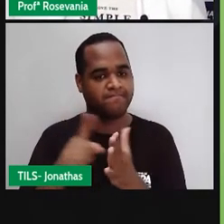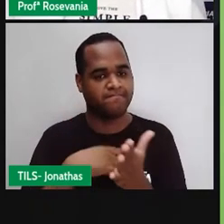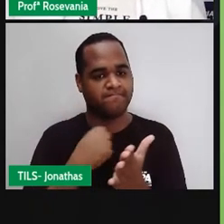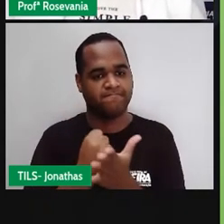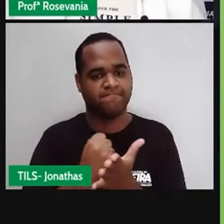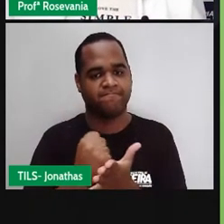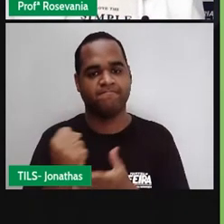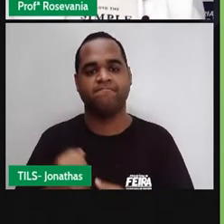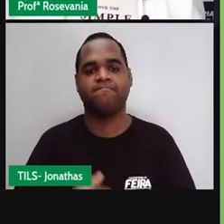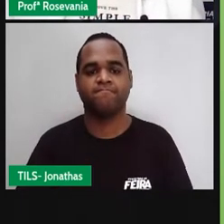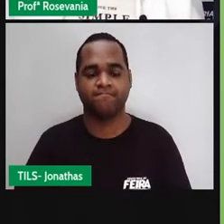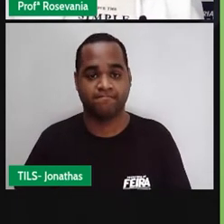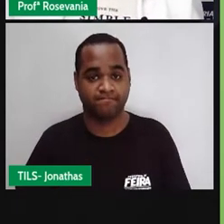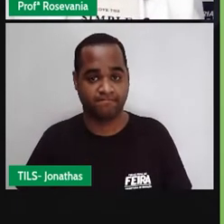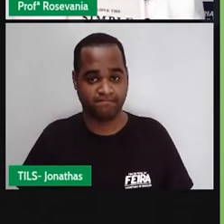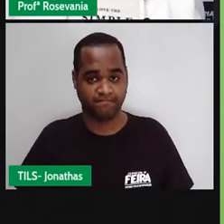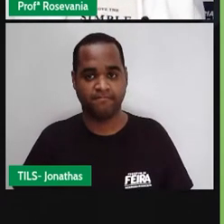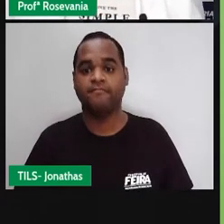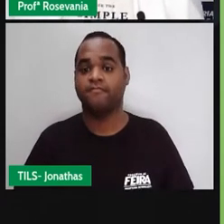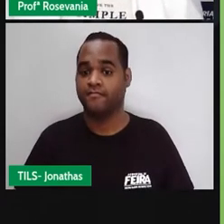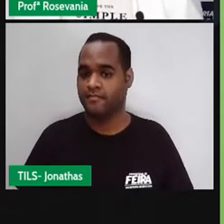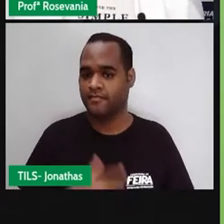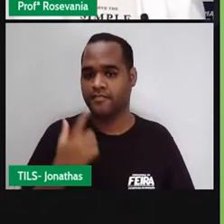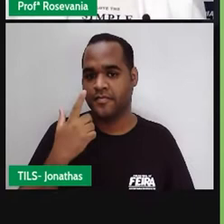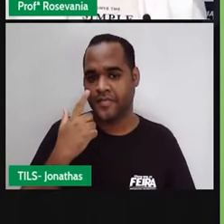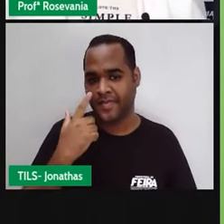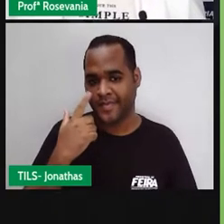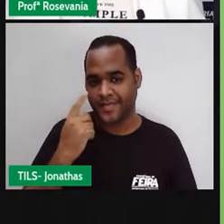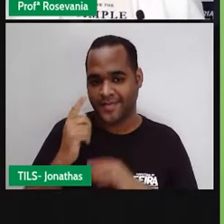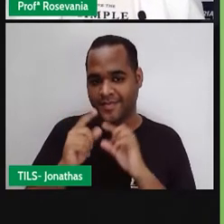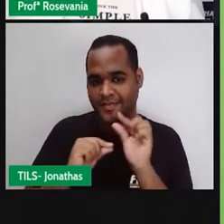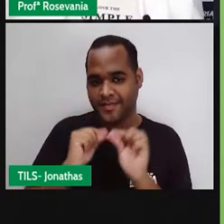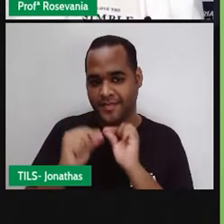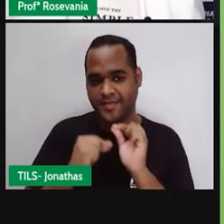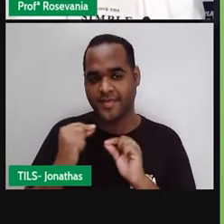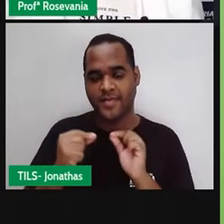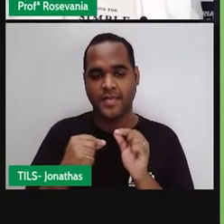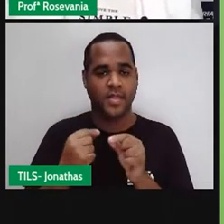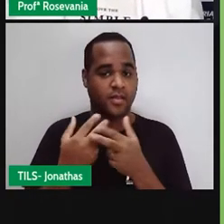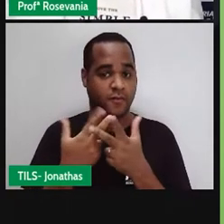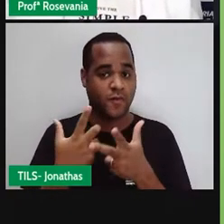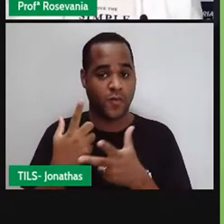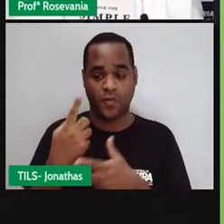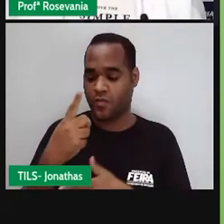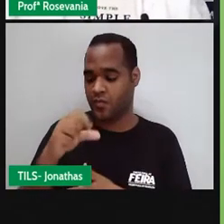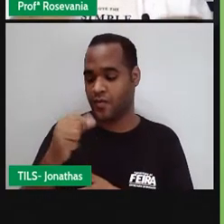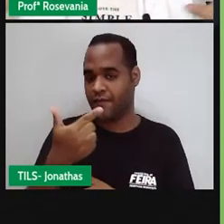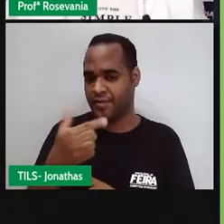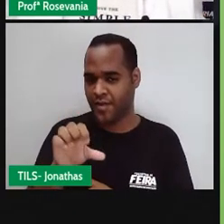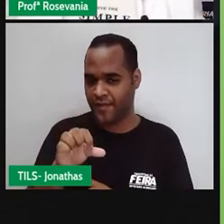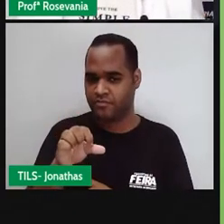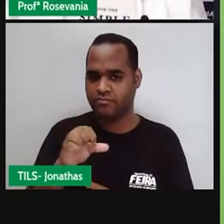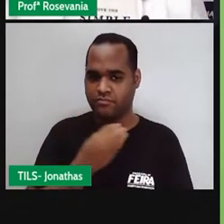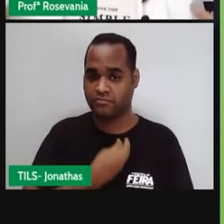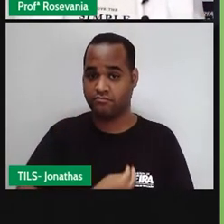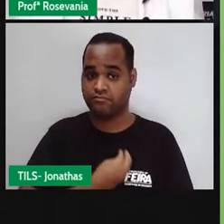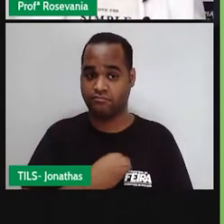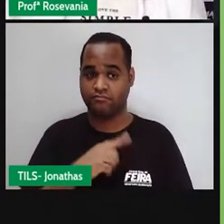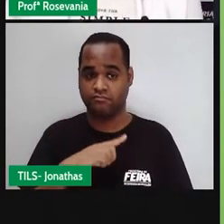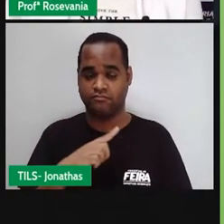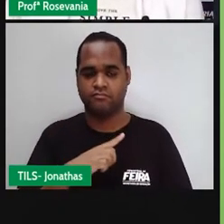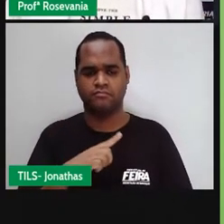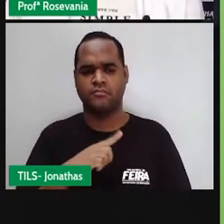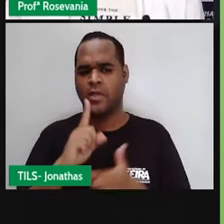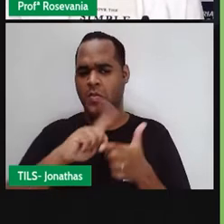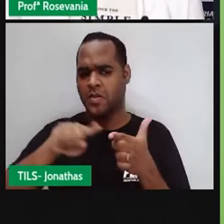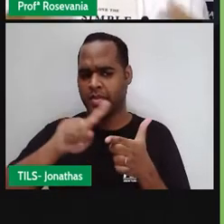Aí o que acontece? Quando chegou lá, né, em 29, teve, né, todo aquele